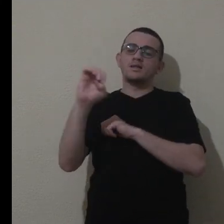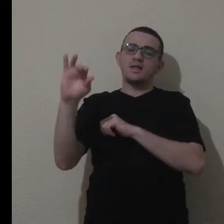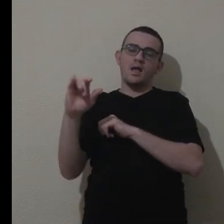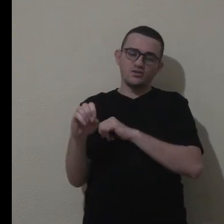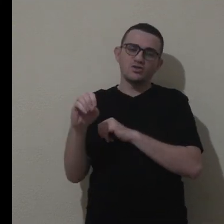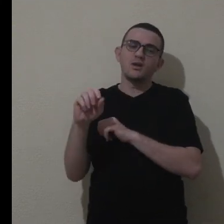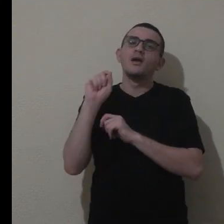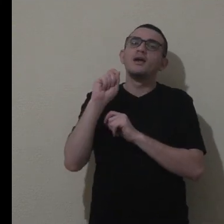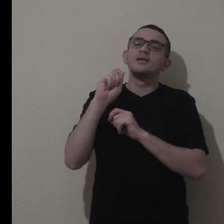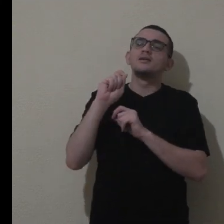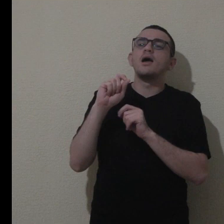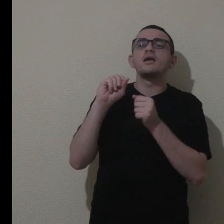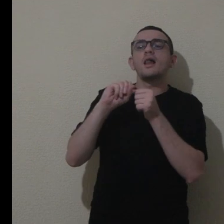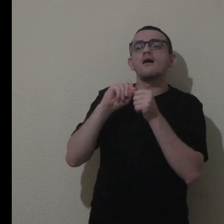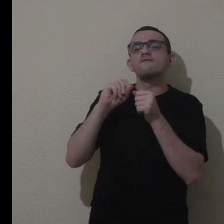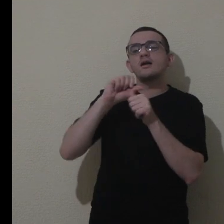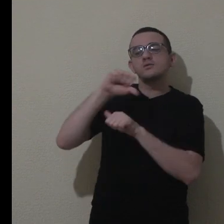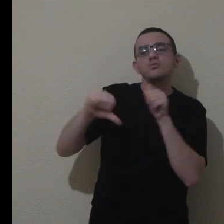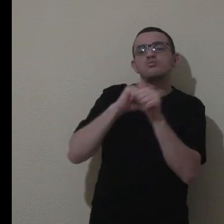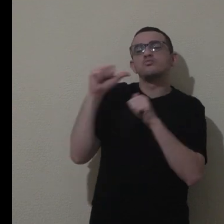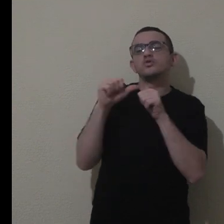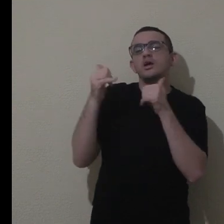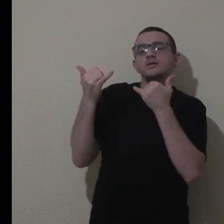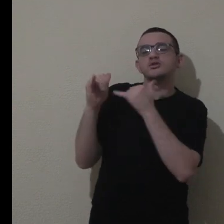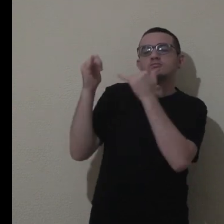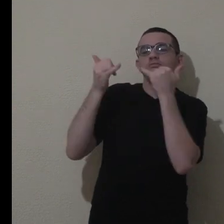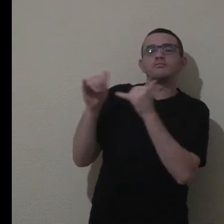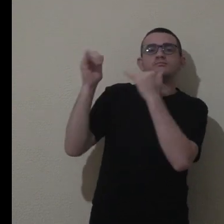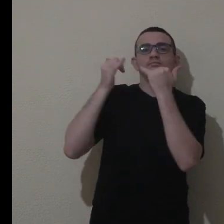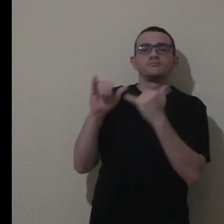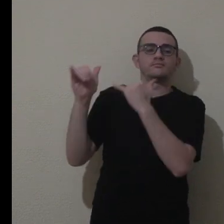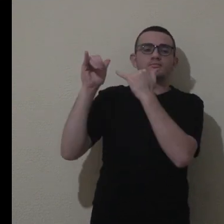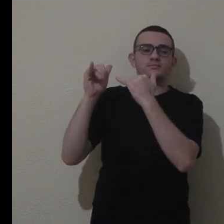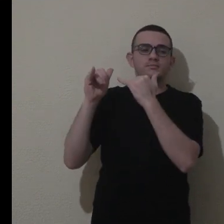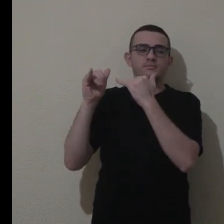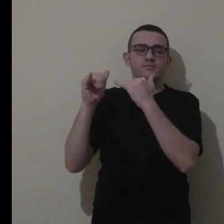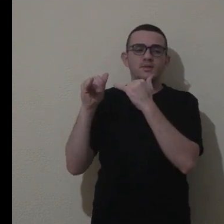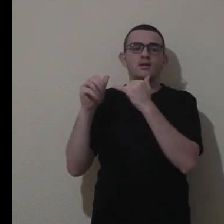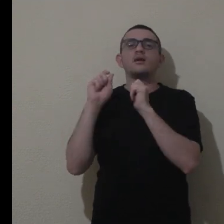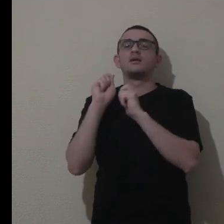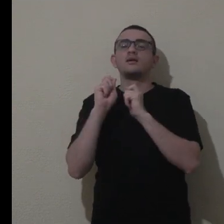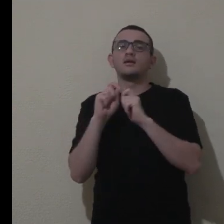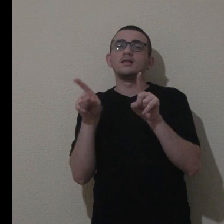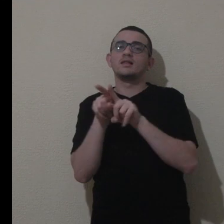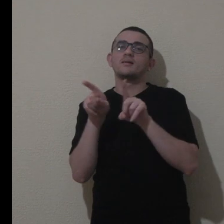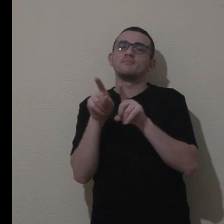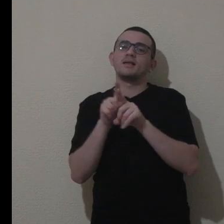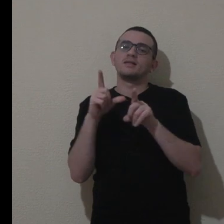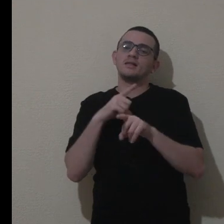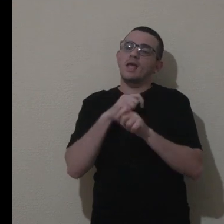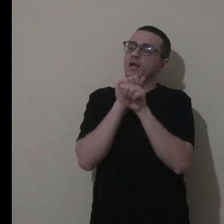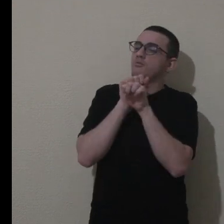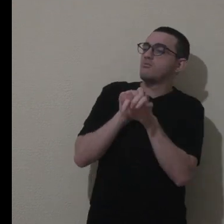da membrana e assim gerando alteração de eletricidade, permitindo de que tenha também